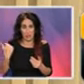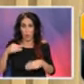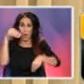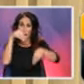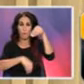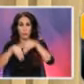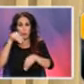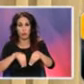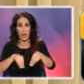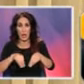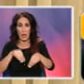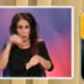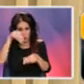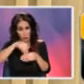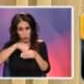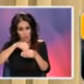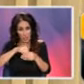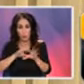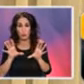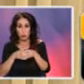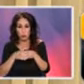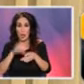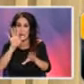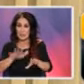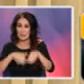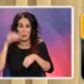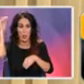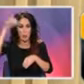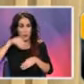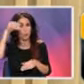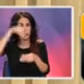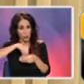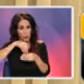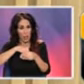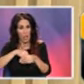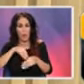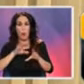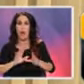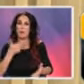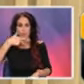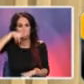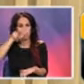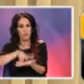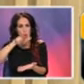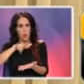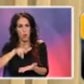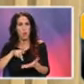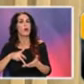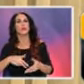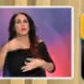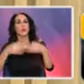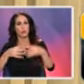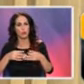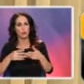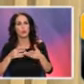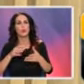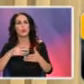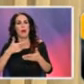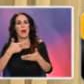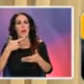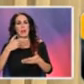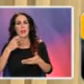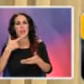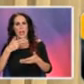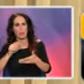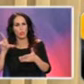votaram conjuntamente na Assembleia da República a aprovação do Tratado de Lisboa,